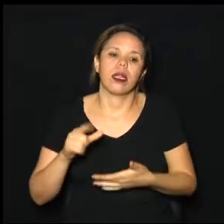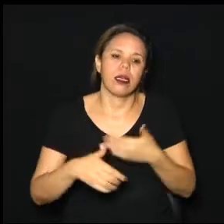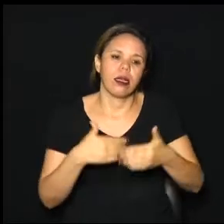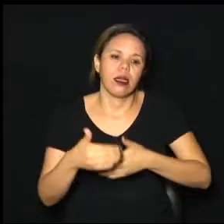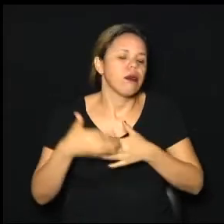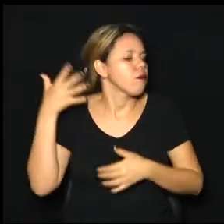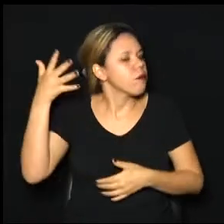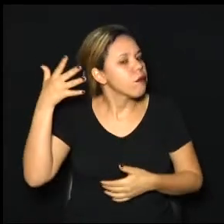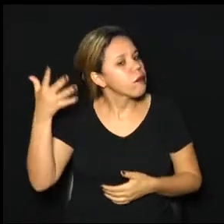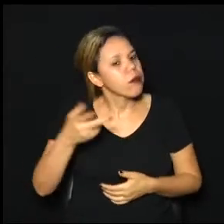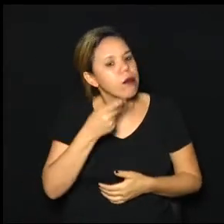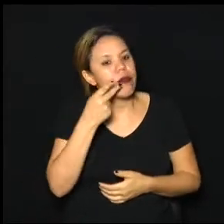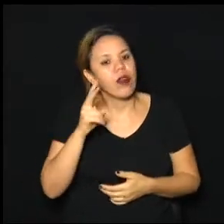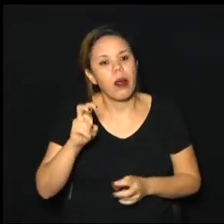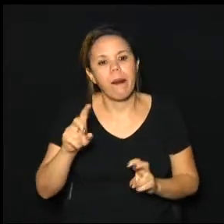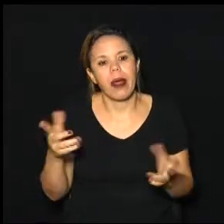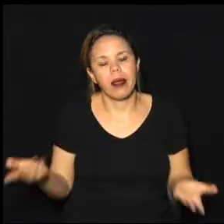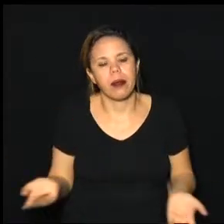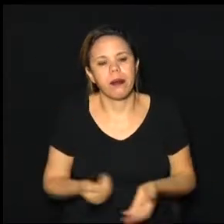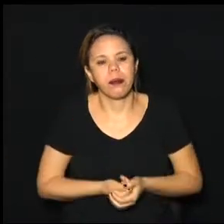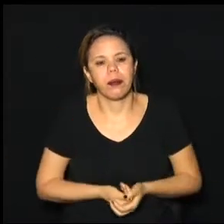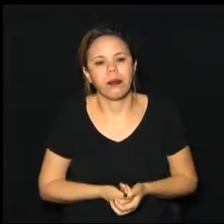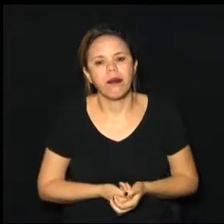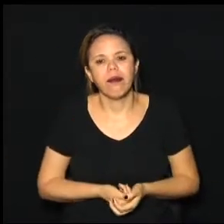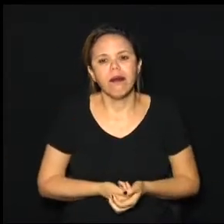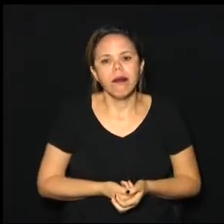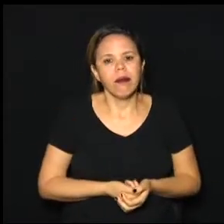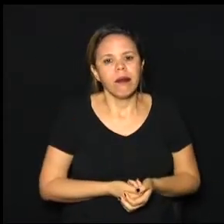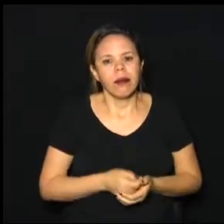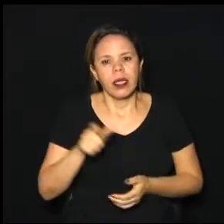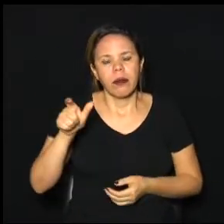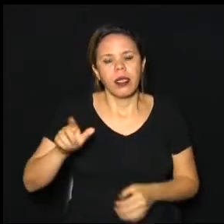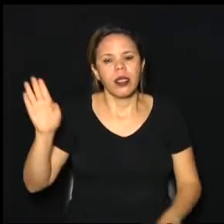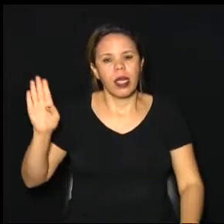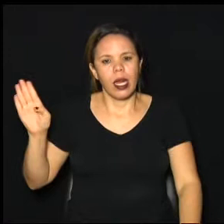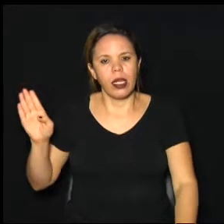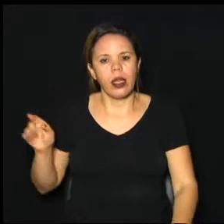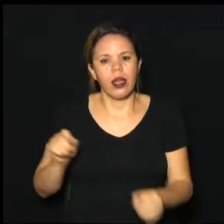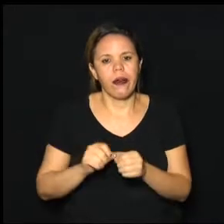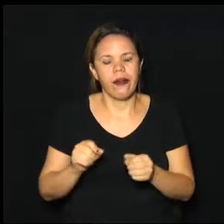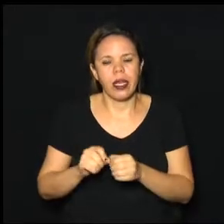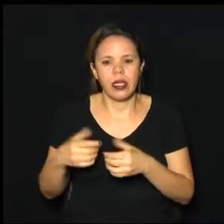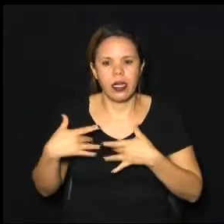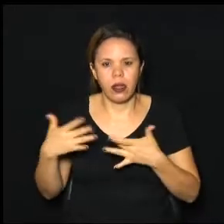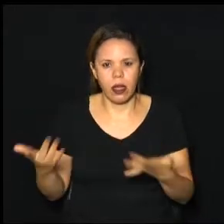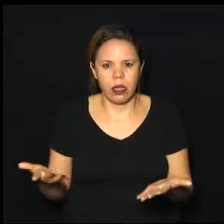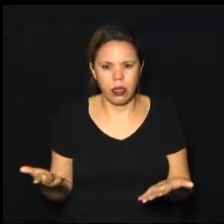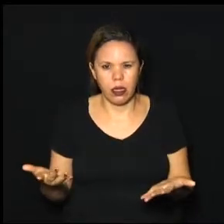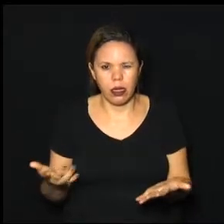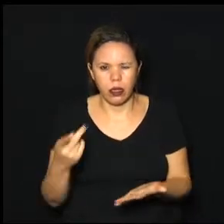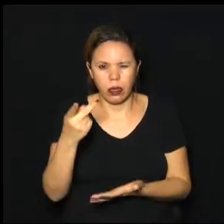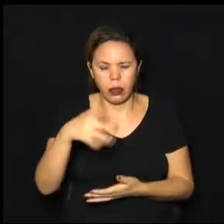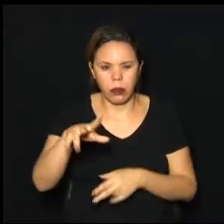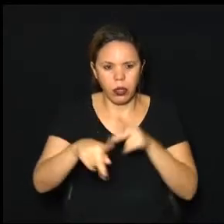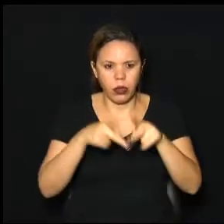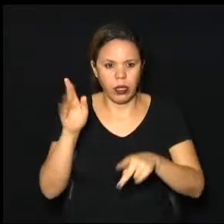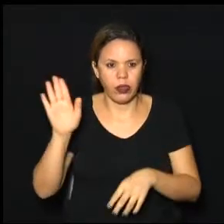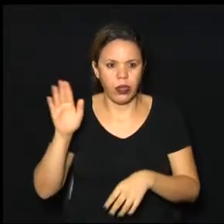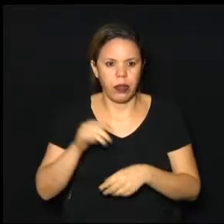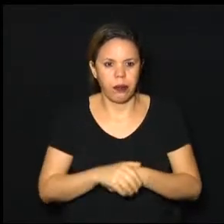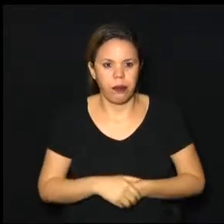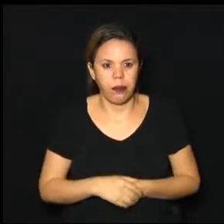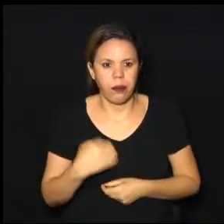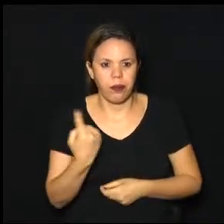da palestra nós vamos falar um pouquinho mais disso, do eleitor poder fazer as suas doações para os seus candidatos. Então